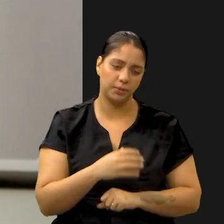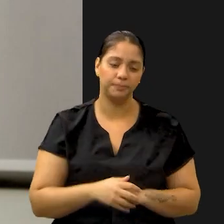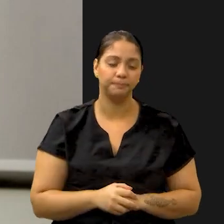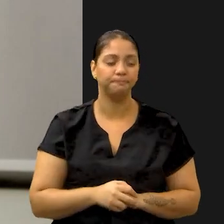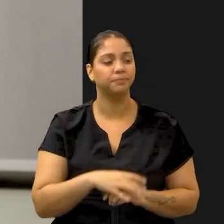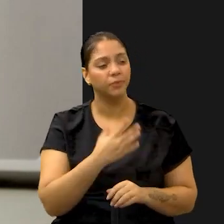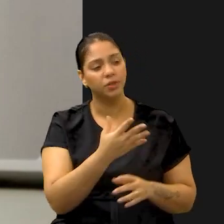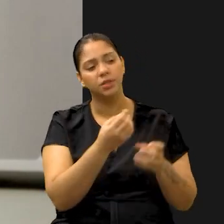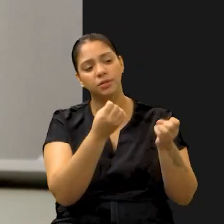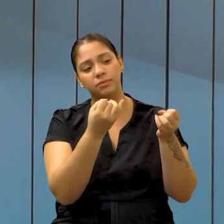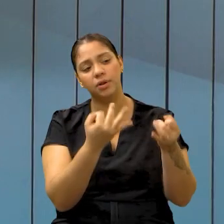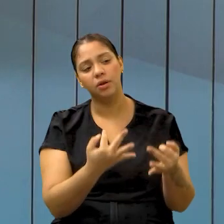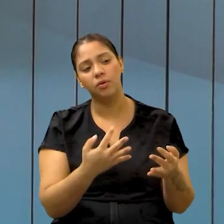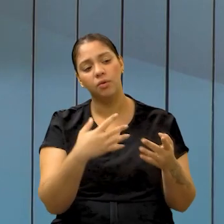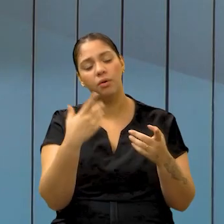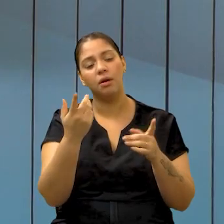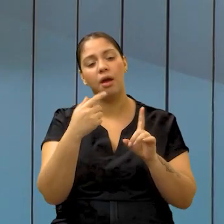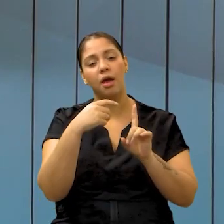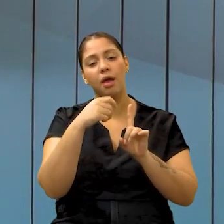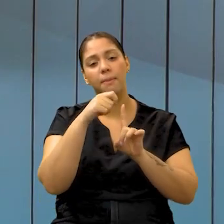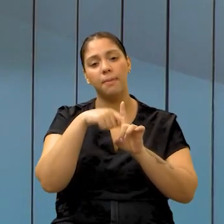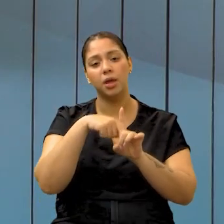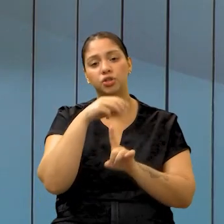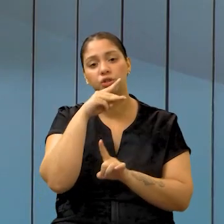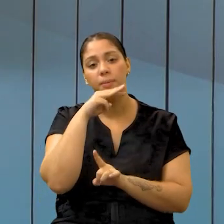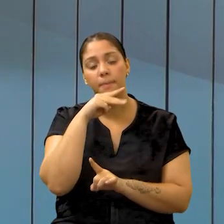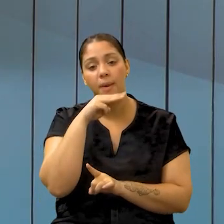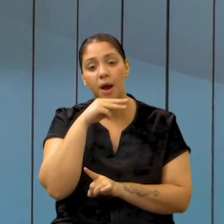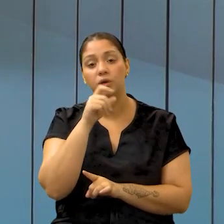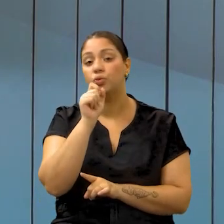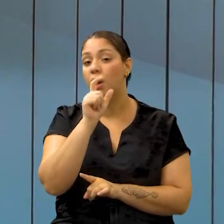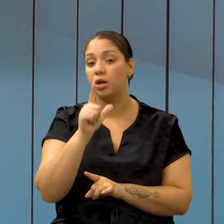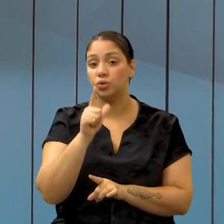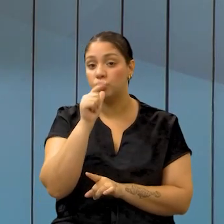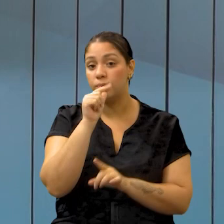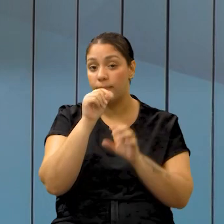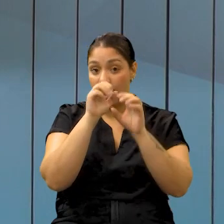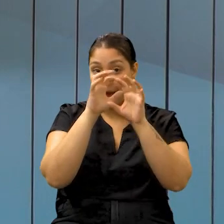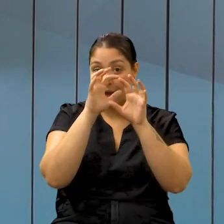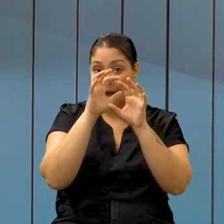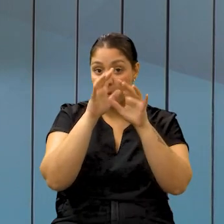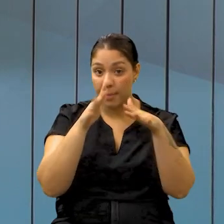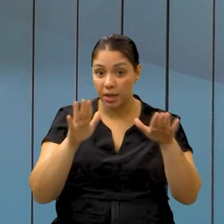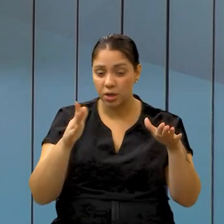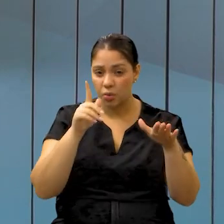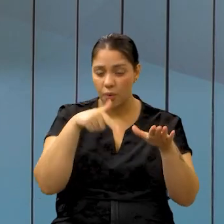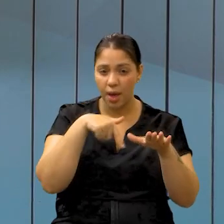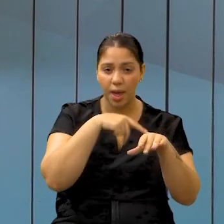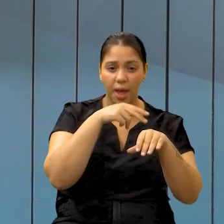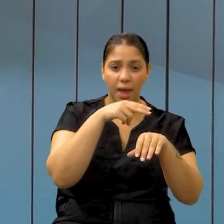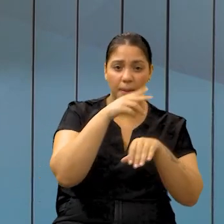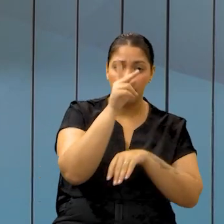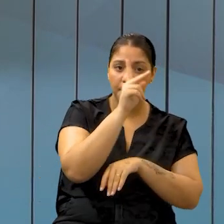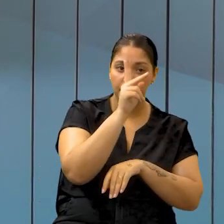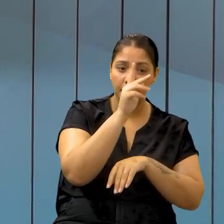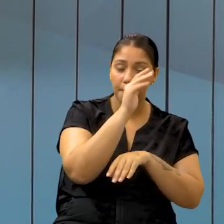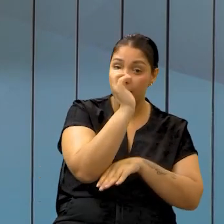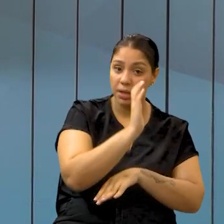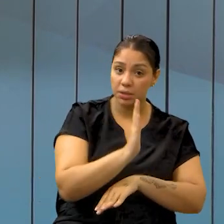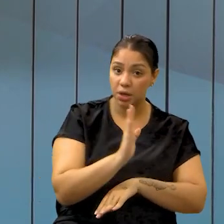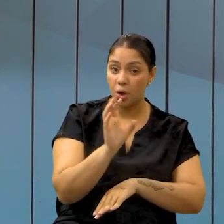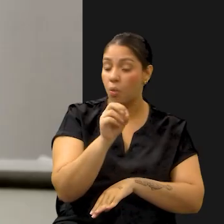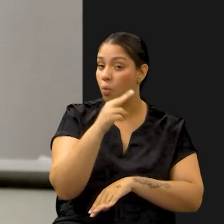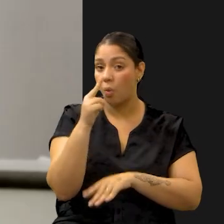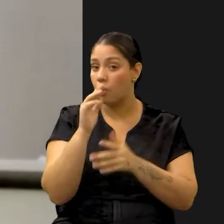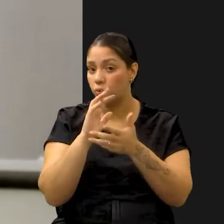vida. Você comentou aí sobre o Março Azul Marinho. Essa é uma campanha nacional ou internacional? Você sabe? É